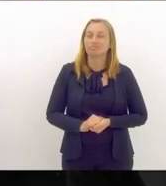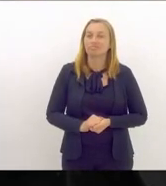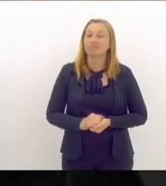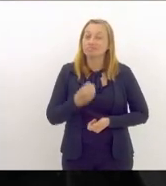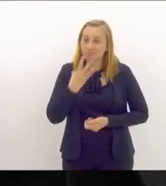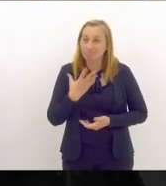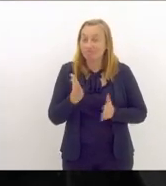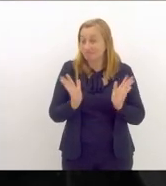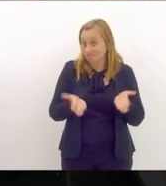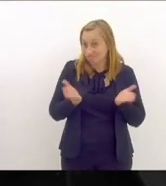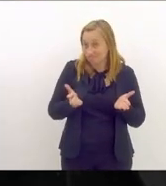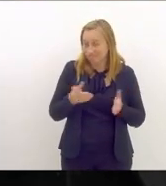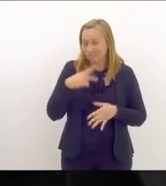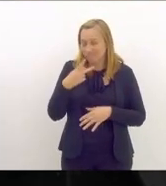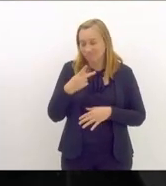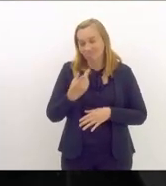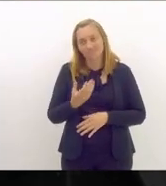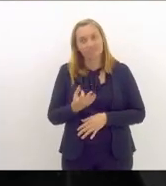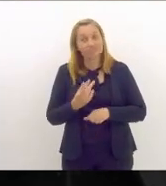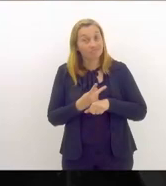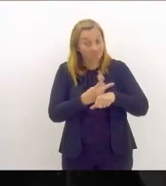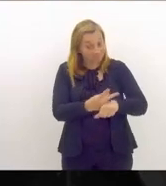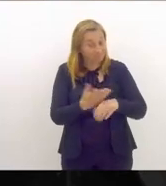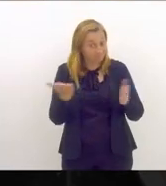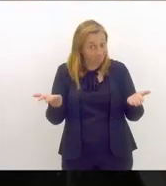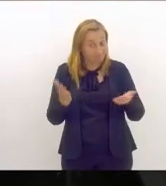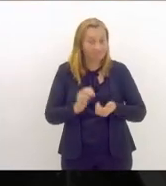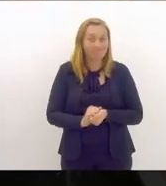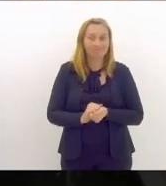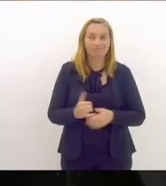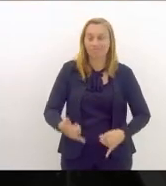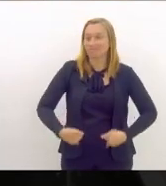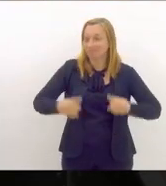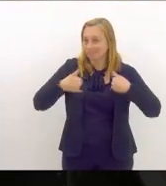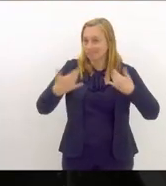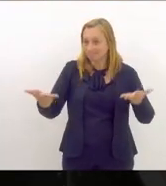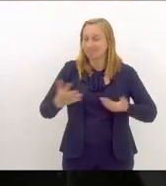Bom, e agora falando do prêmio, né, só para contextualizar dessa honraria.